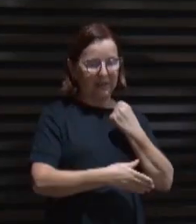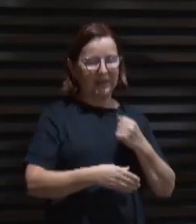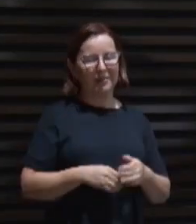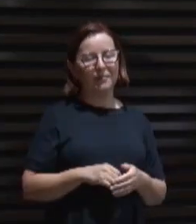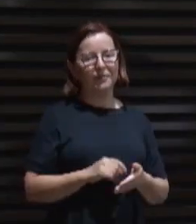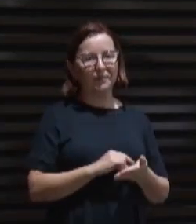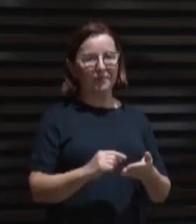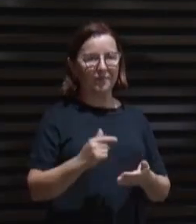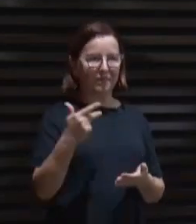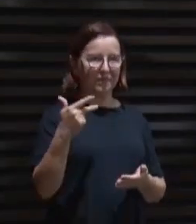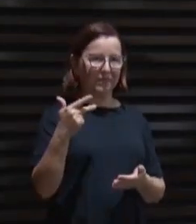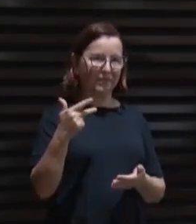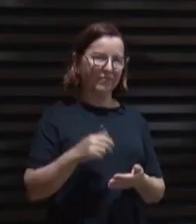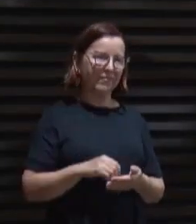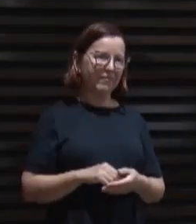3.